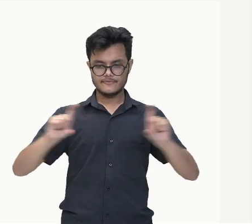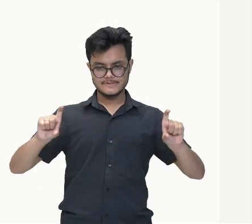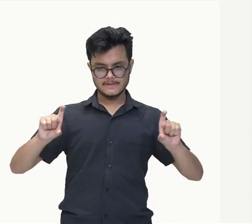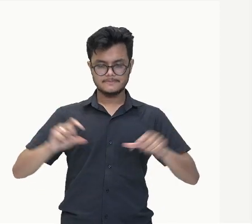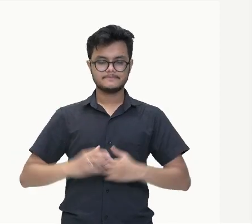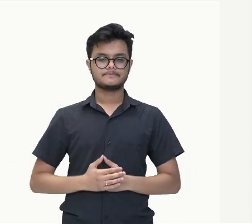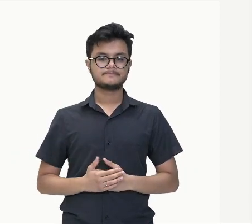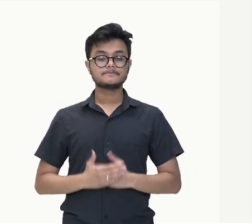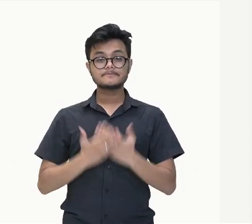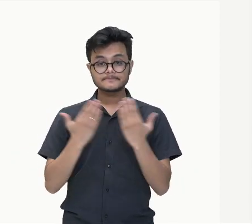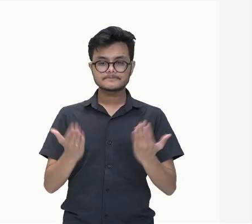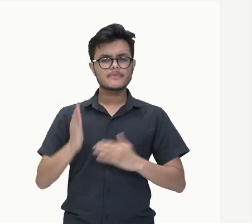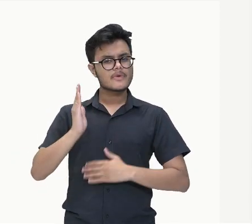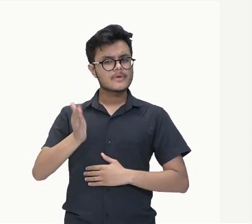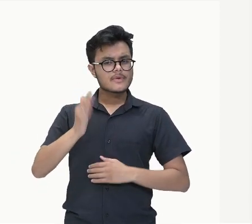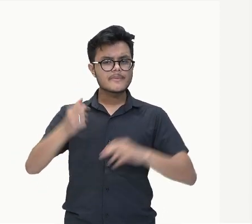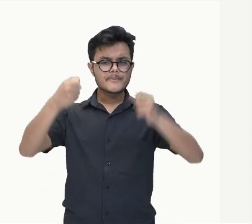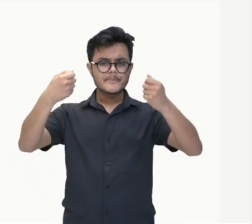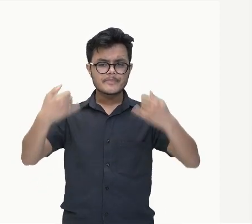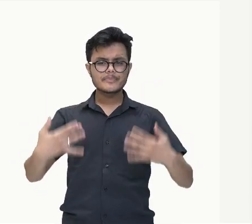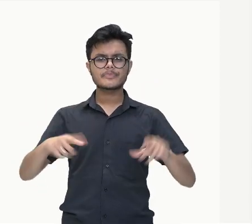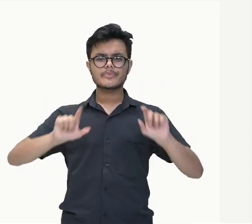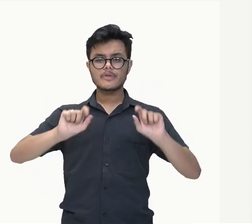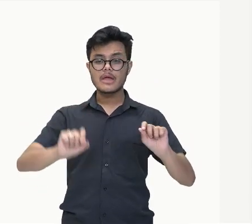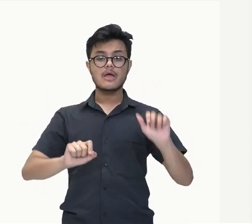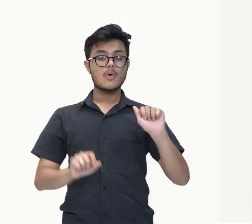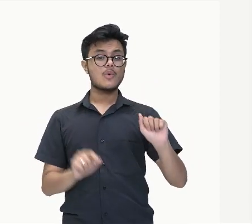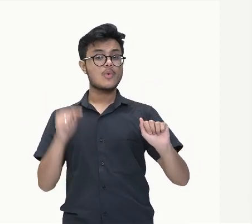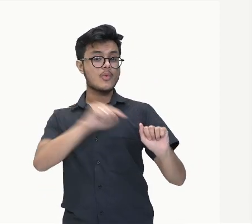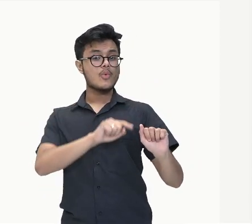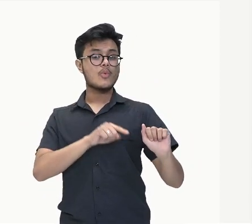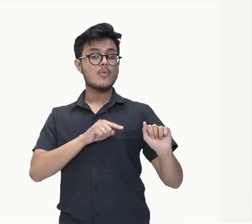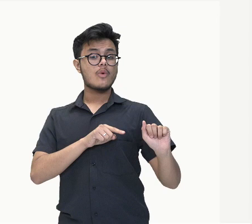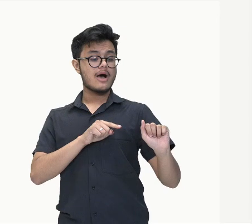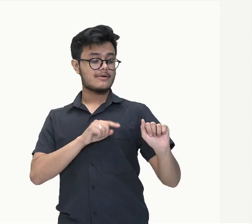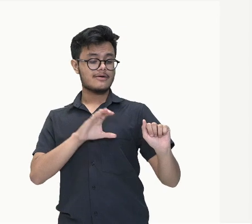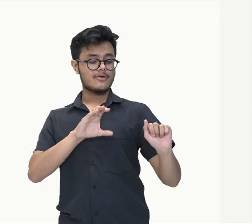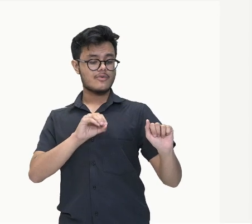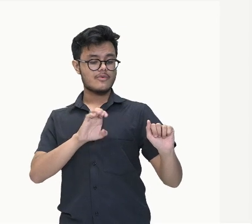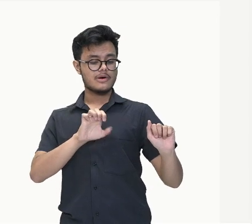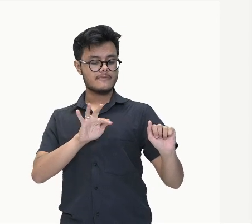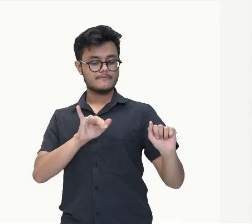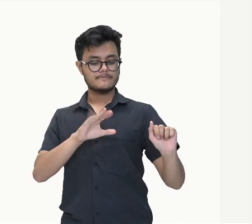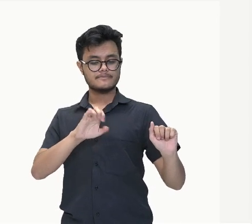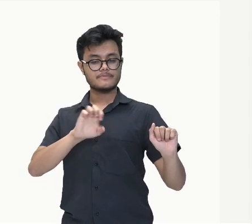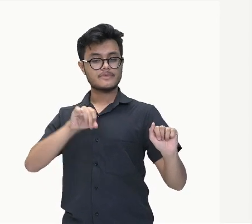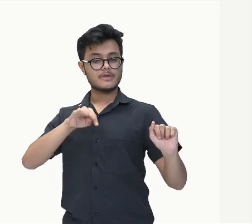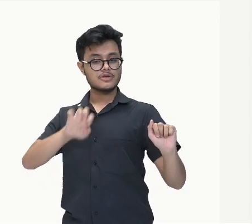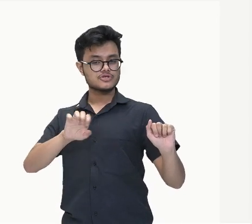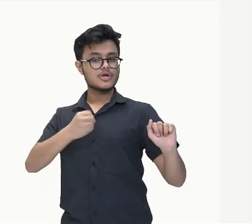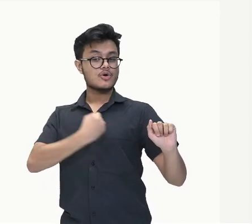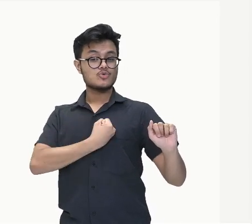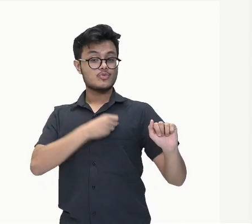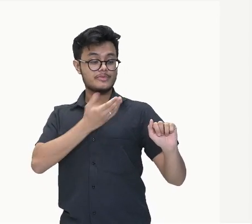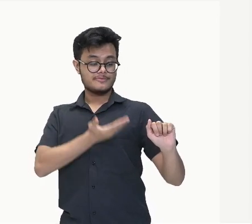agora há pouco para vocês sobre o coeficiente A? Esse aqui é o coeficiente A. é o número que